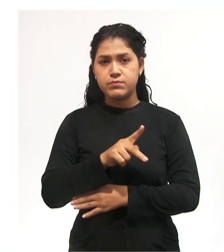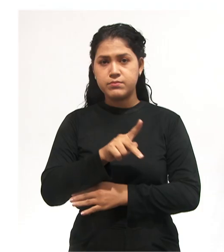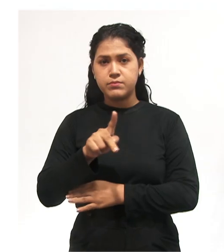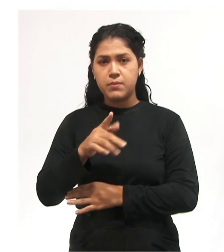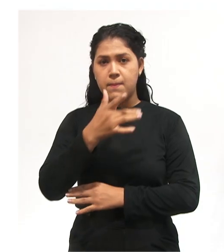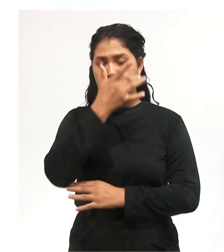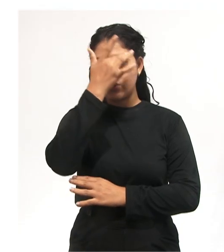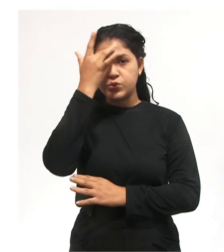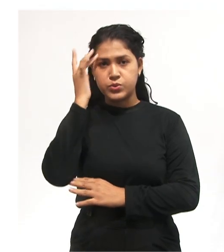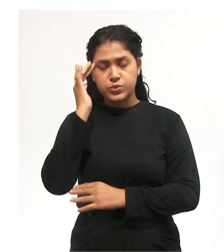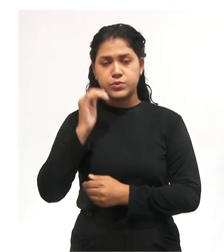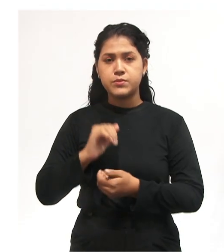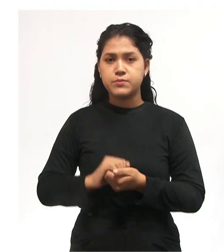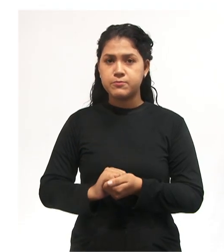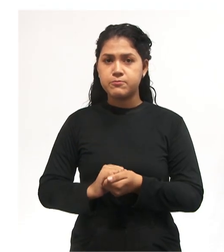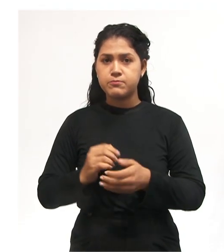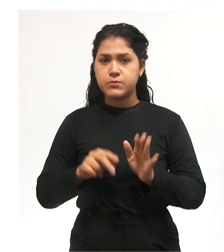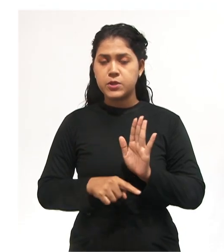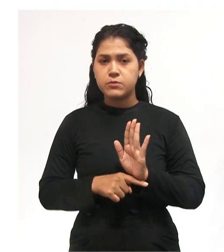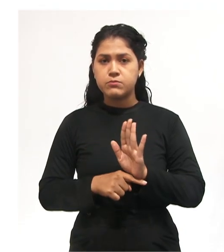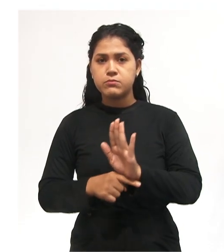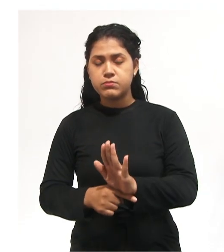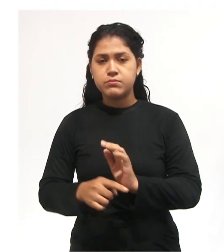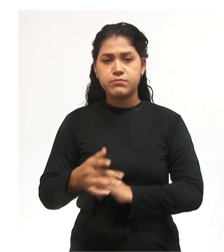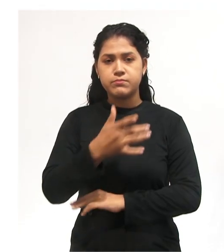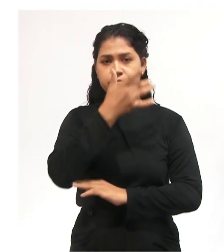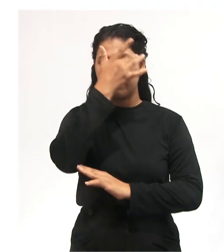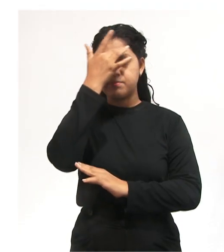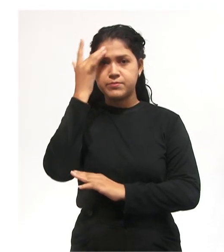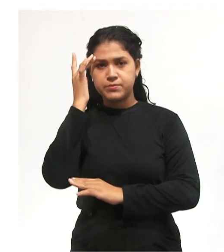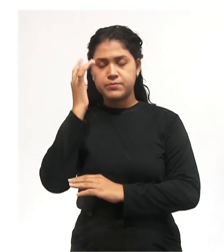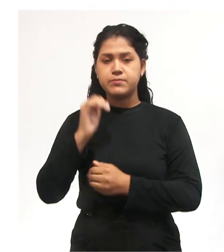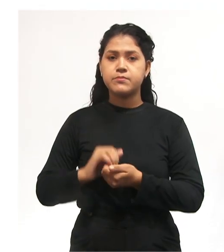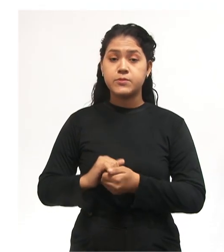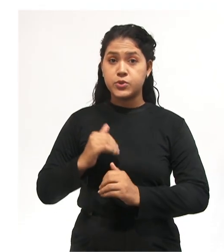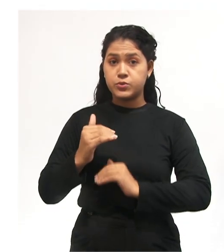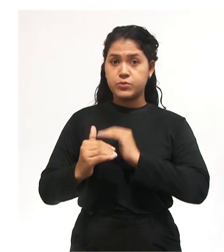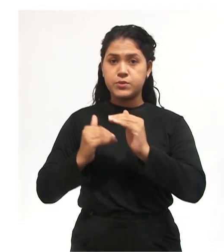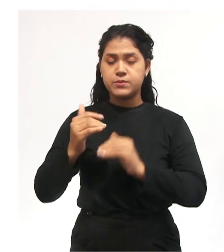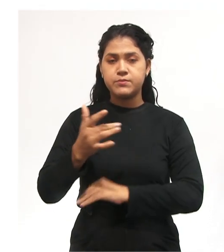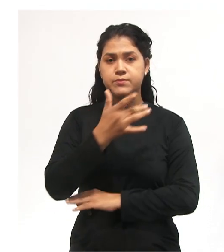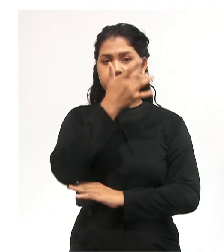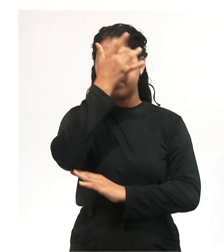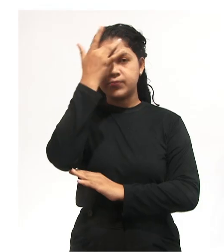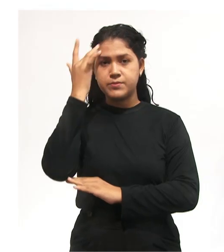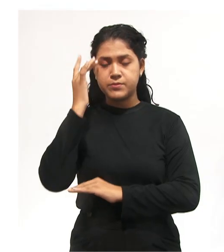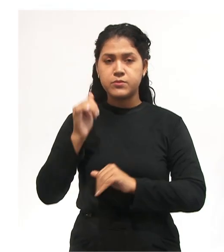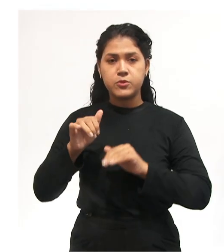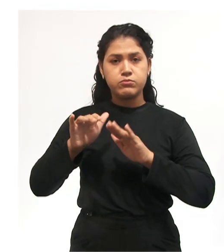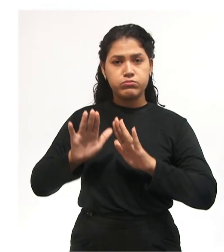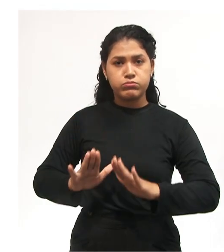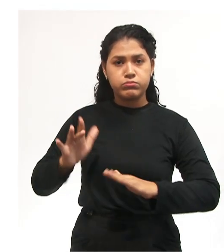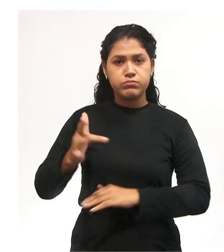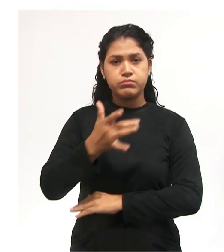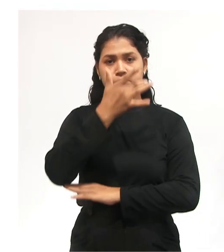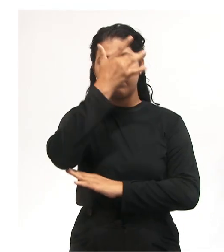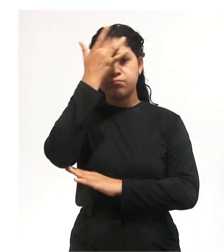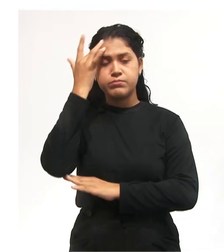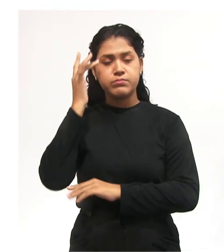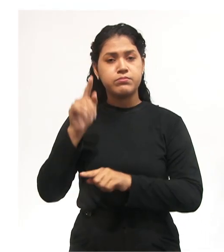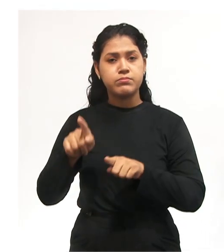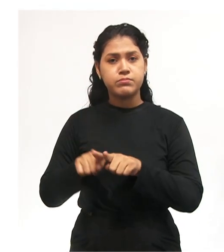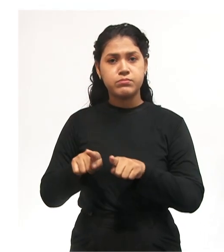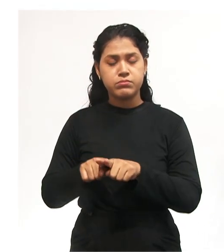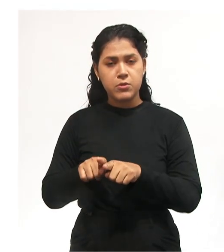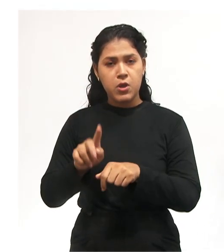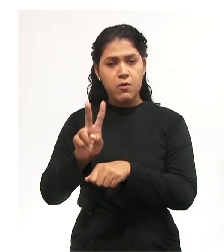de recompensar pessoas, processo de desenvolver pessoas, manter pessoas e o processo de